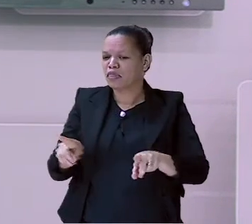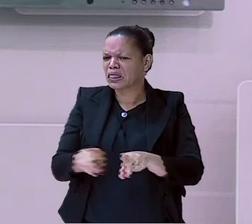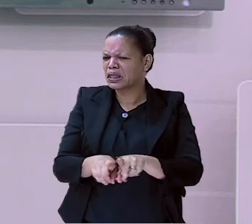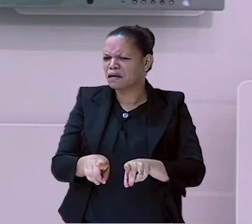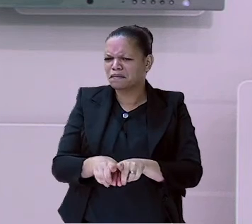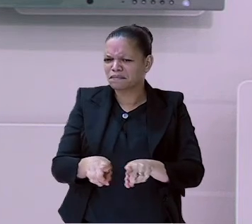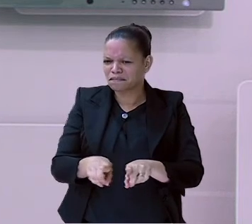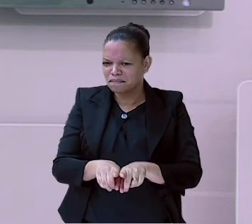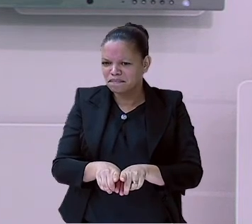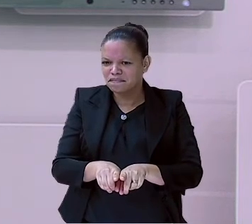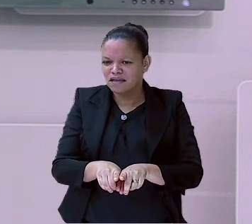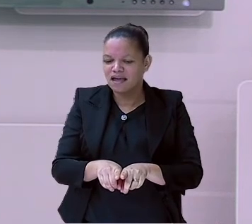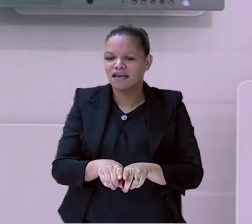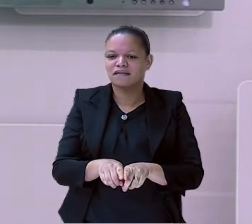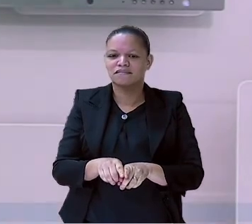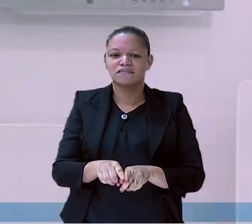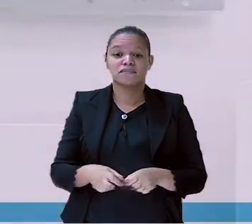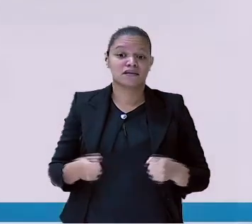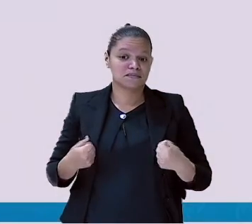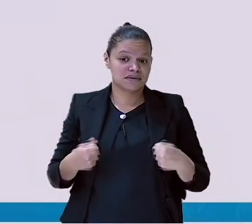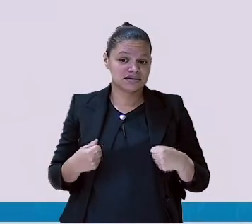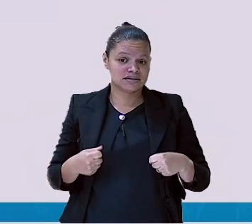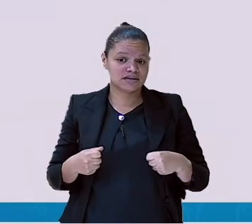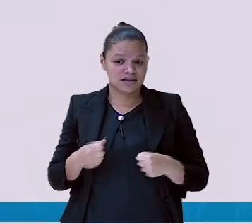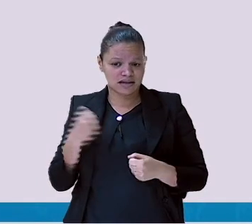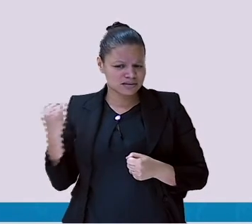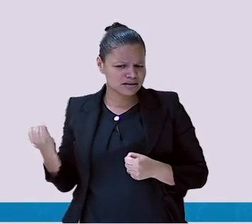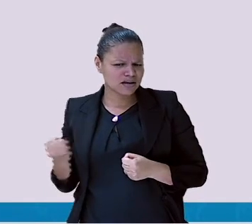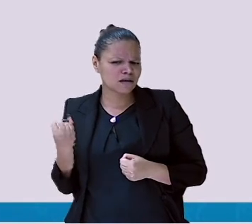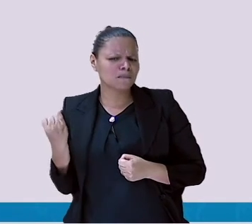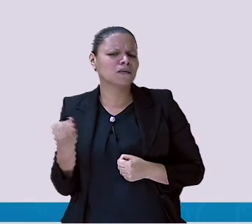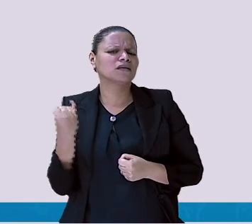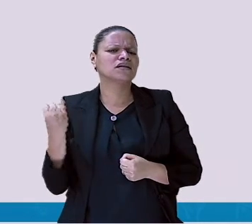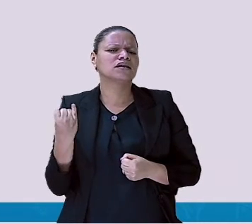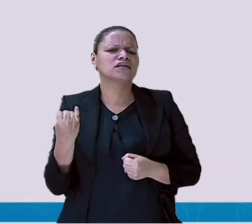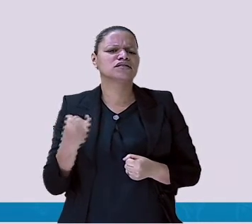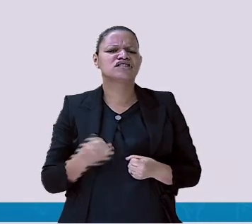física ele vai deixar você fazer. É isso? Não pode ter desculpa, não.